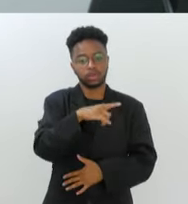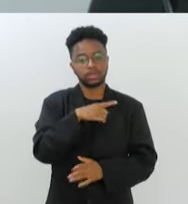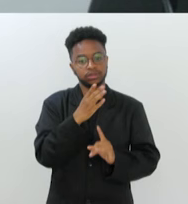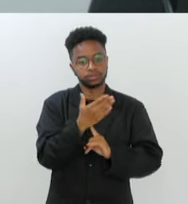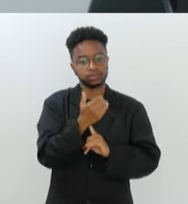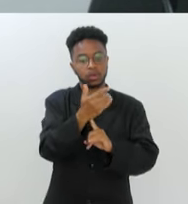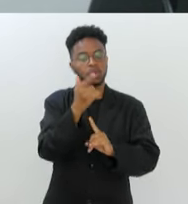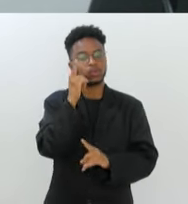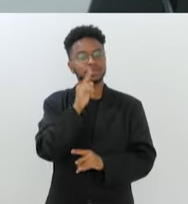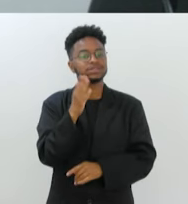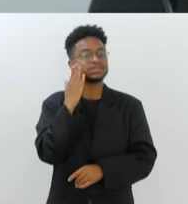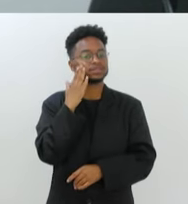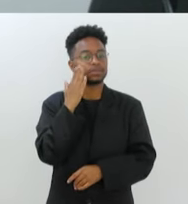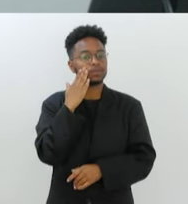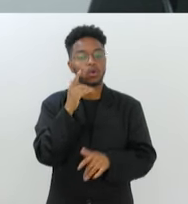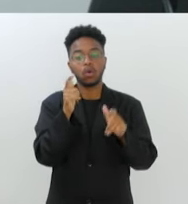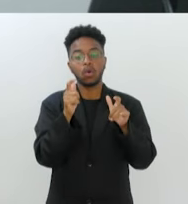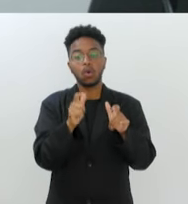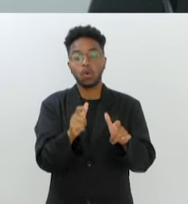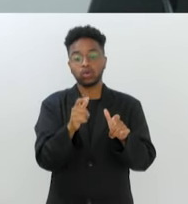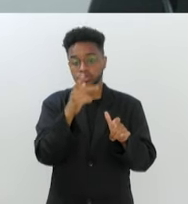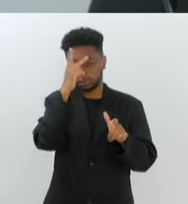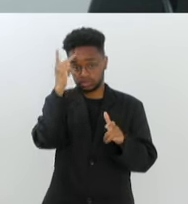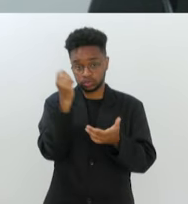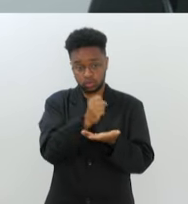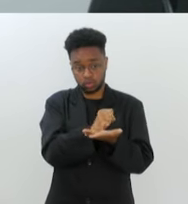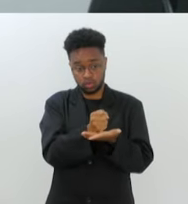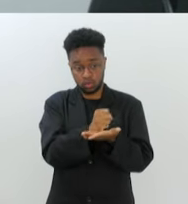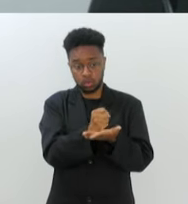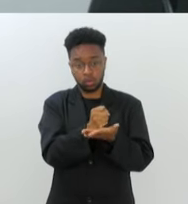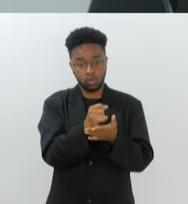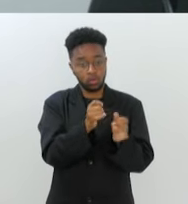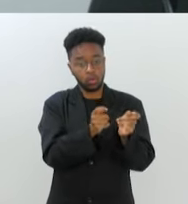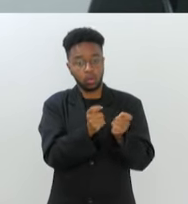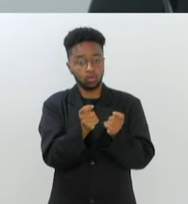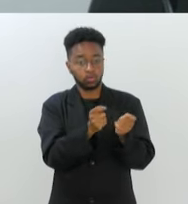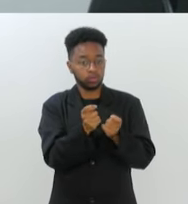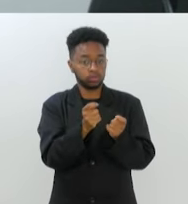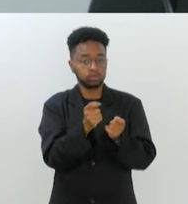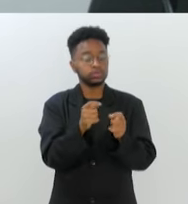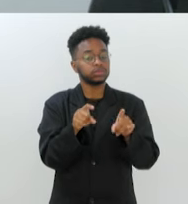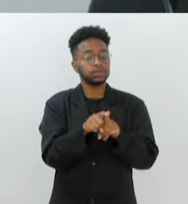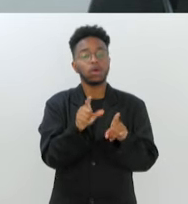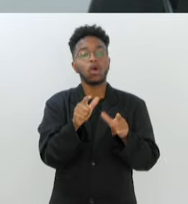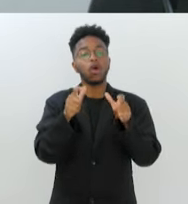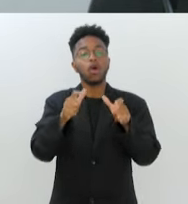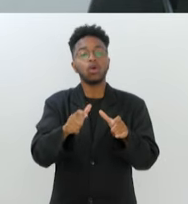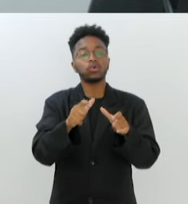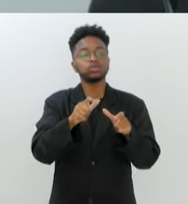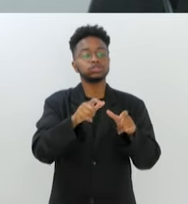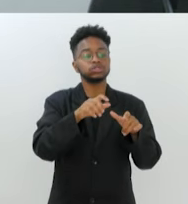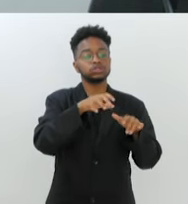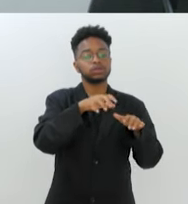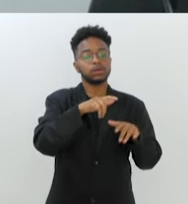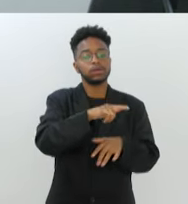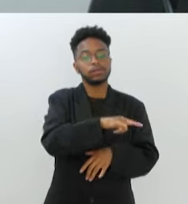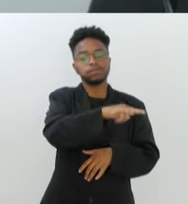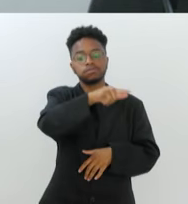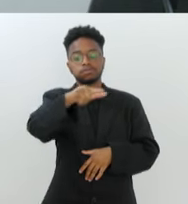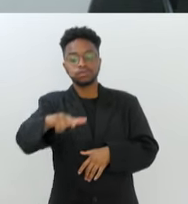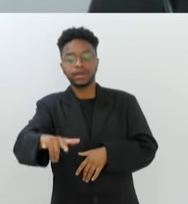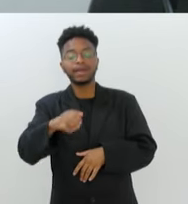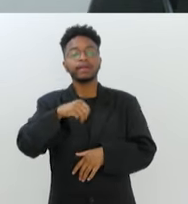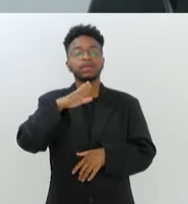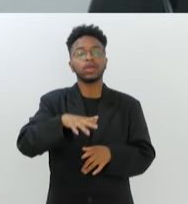tecnologia capaz de saber de onde esse drone ele decolou, para onde ele está programado para pousar, quem é o rádio